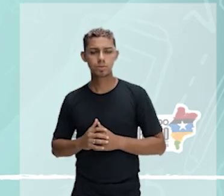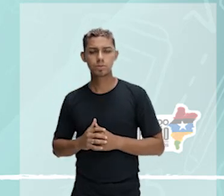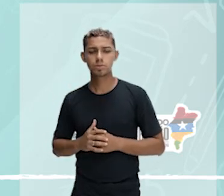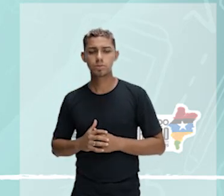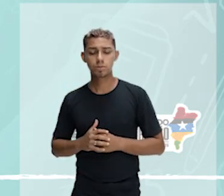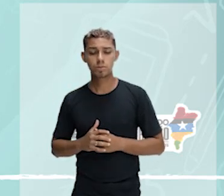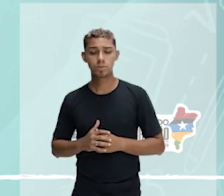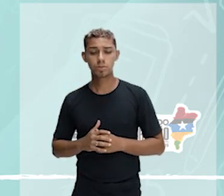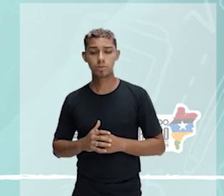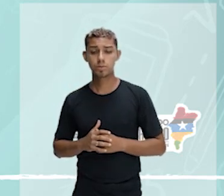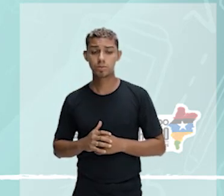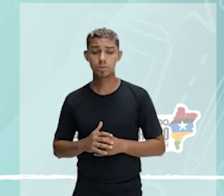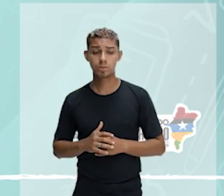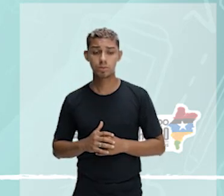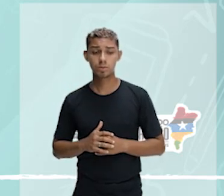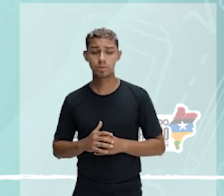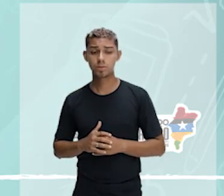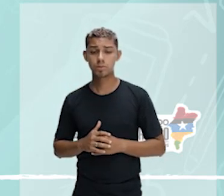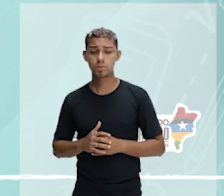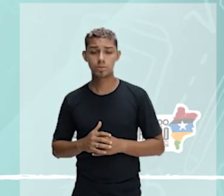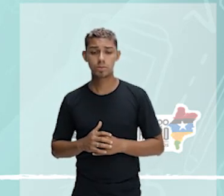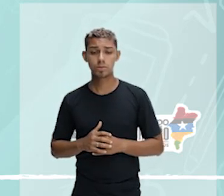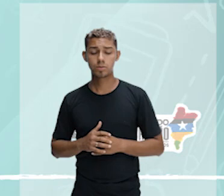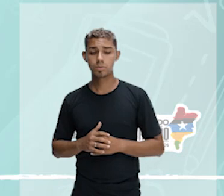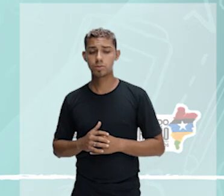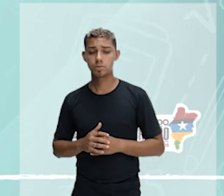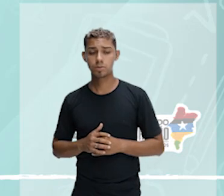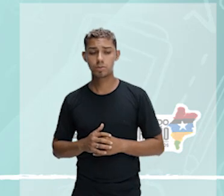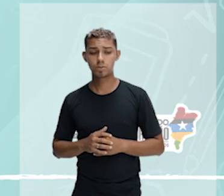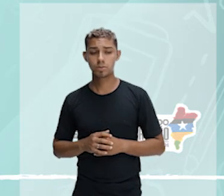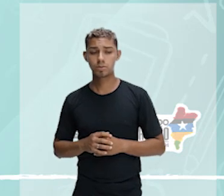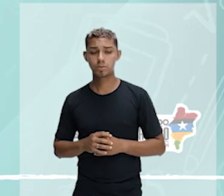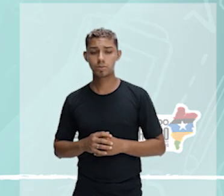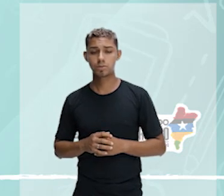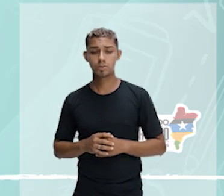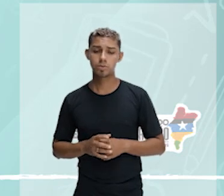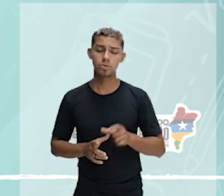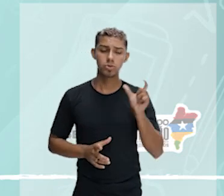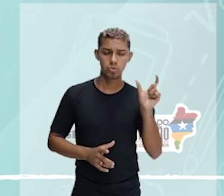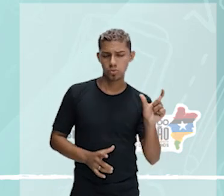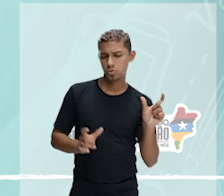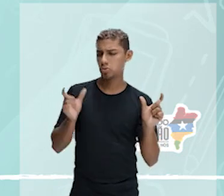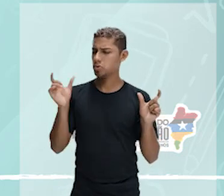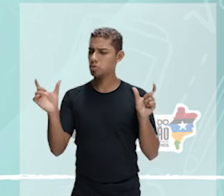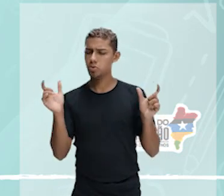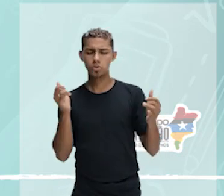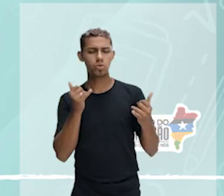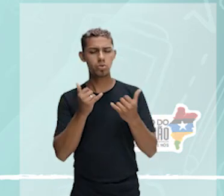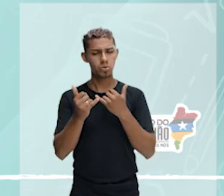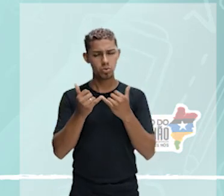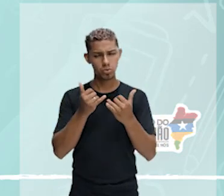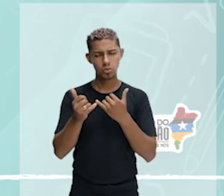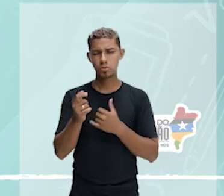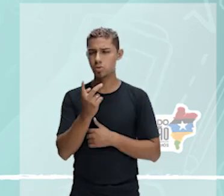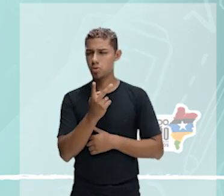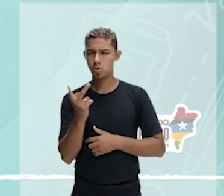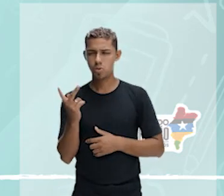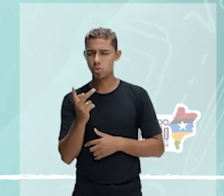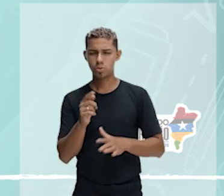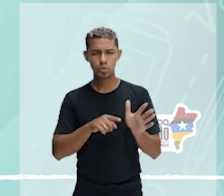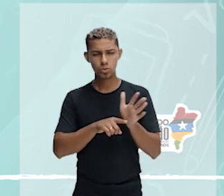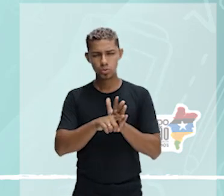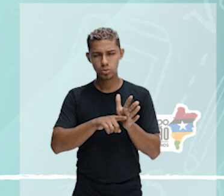das relações, certo? As outras, né? Os antigos astrônomos